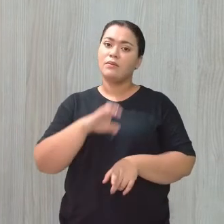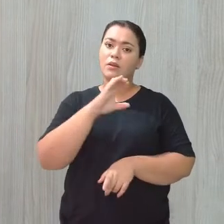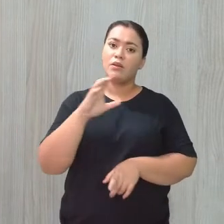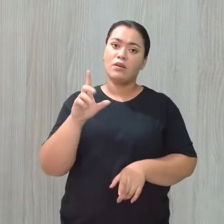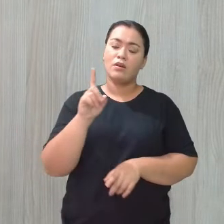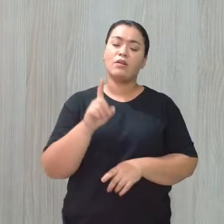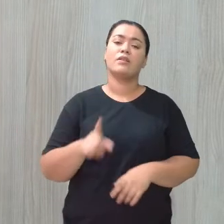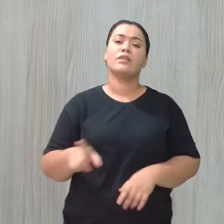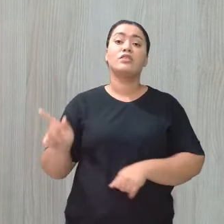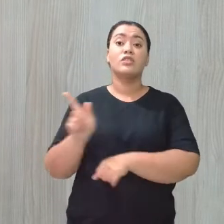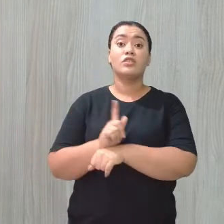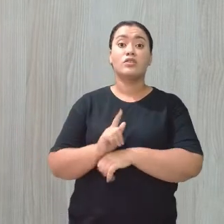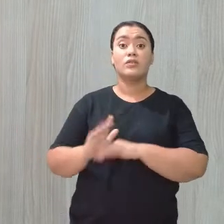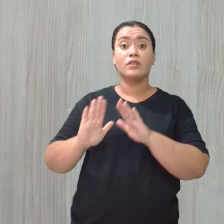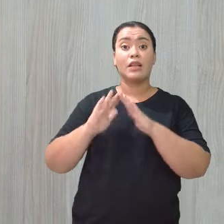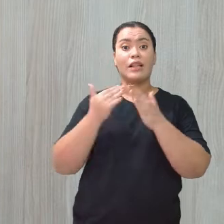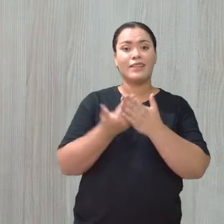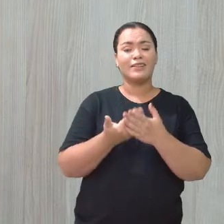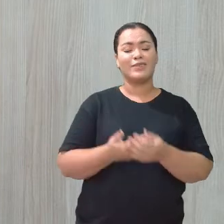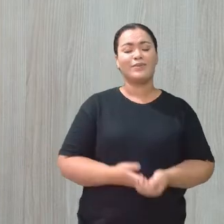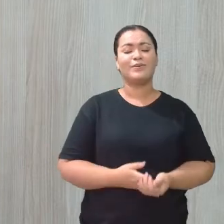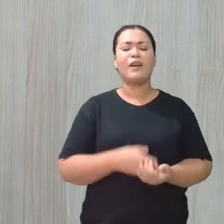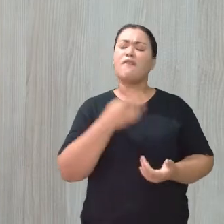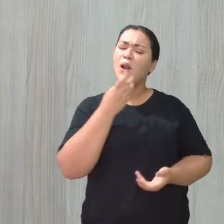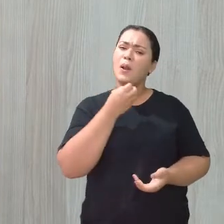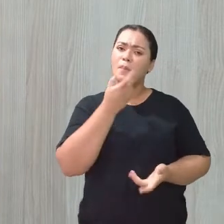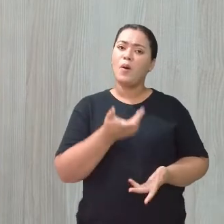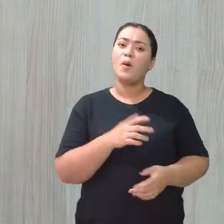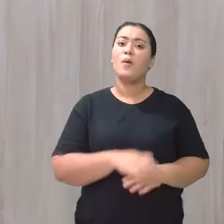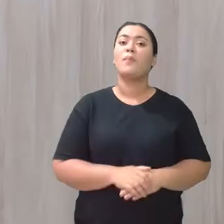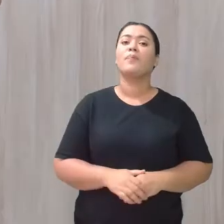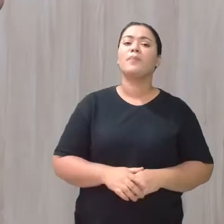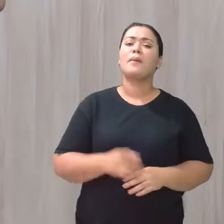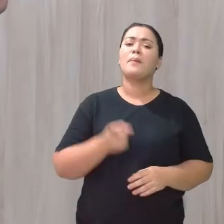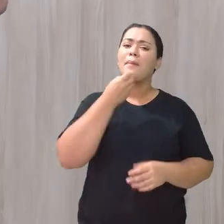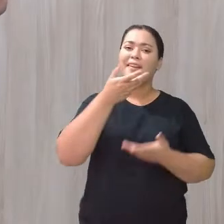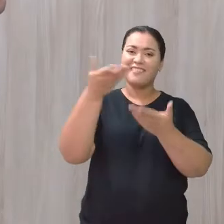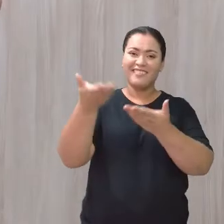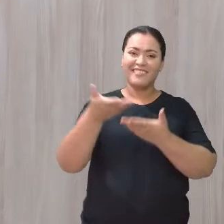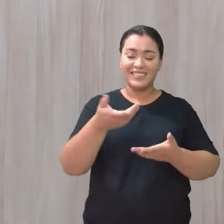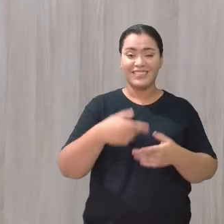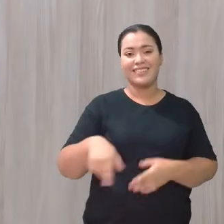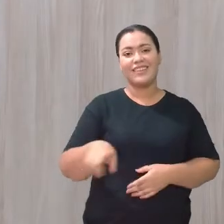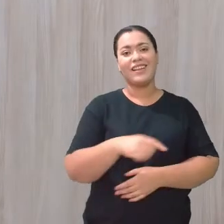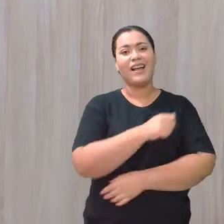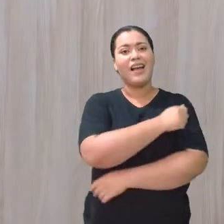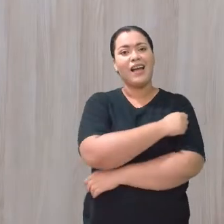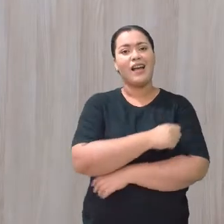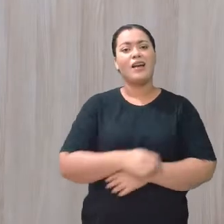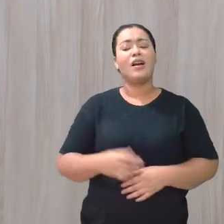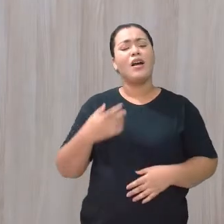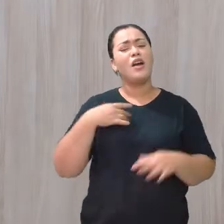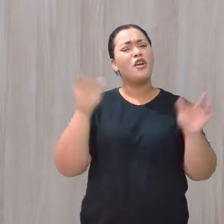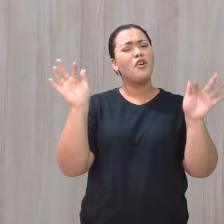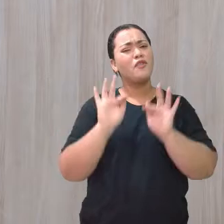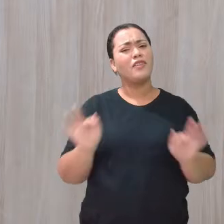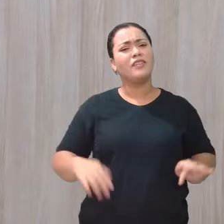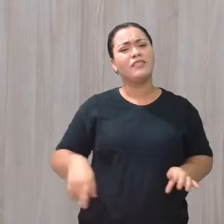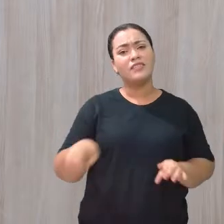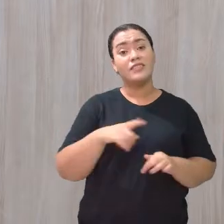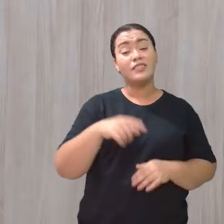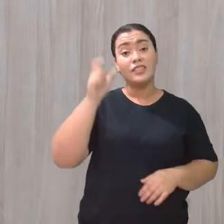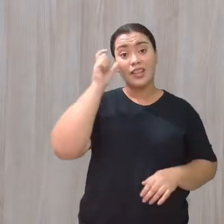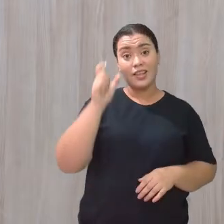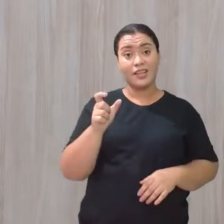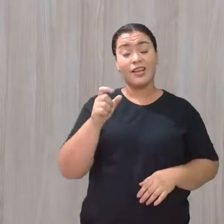coordenadores, gestores da escola. Ah, que bom, Ronald e Ramon. Bem-vindos, viu, à nossa aula. Fico feliz que você está interessado aí